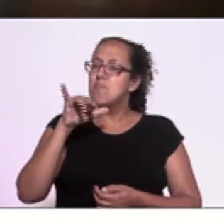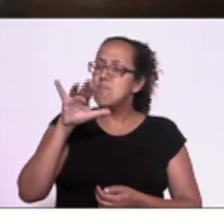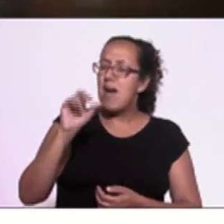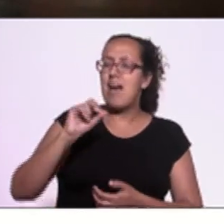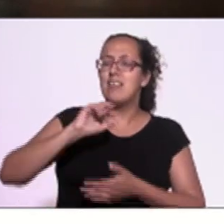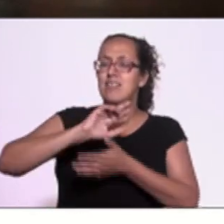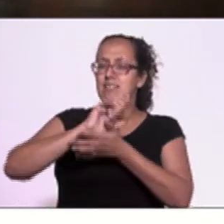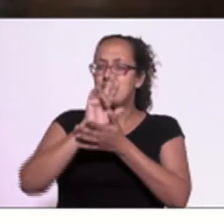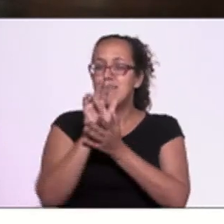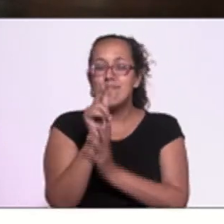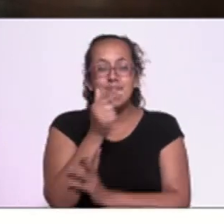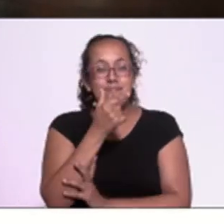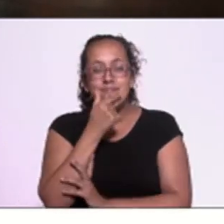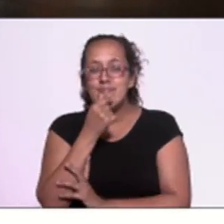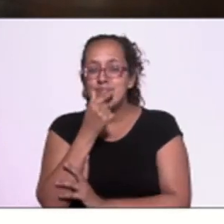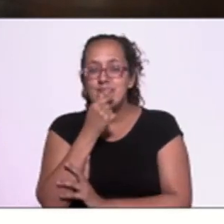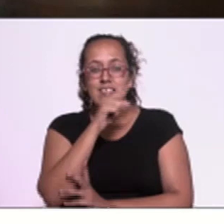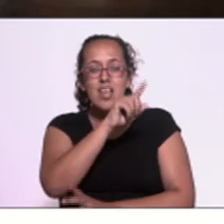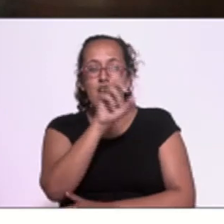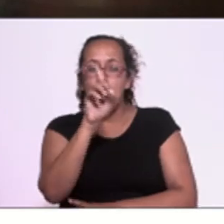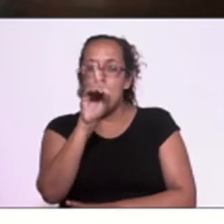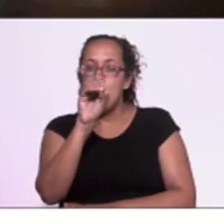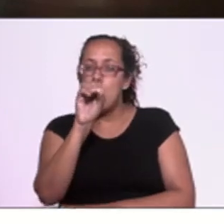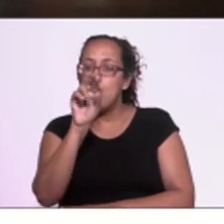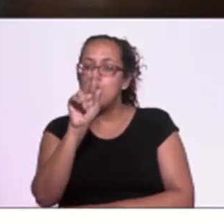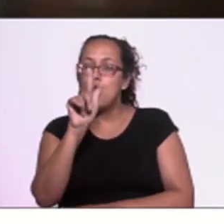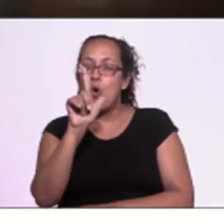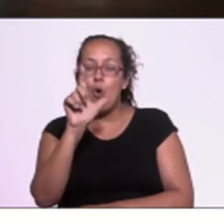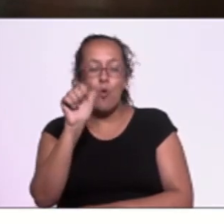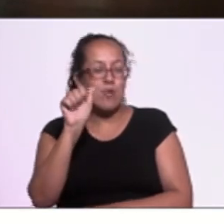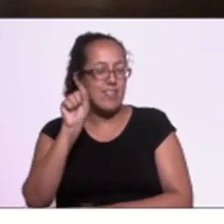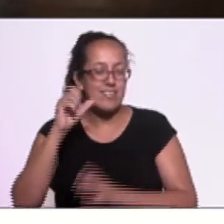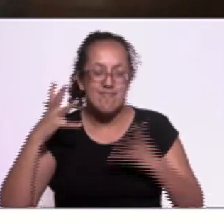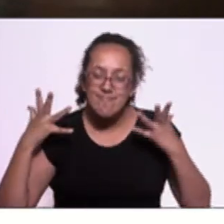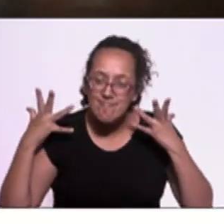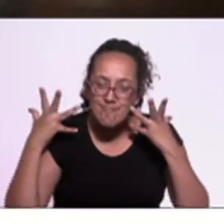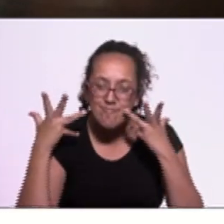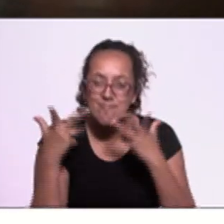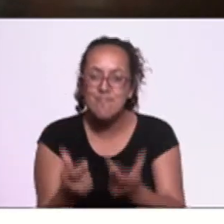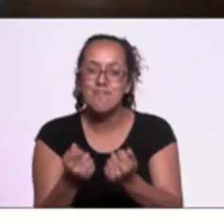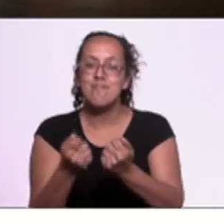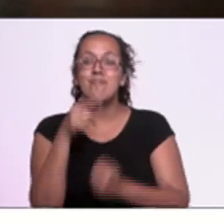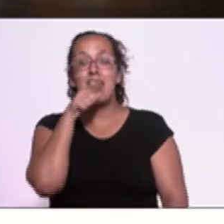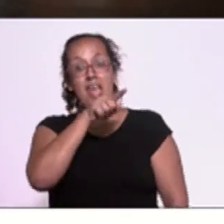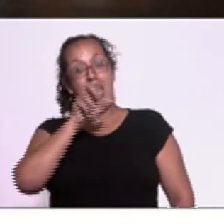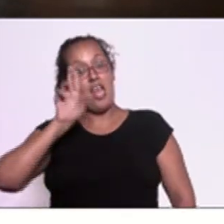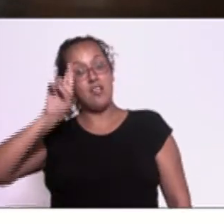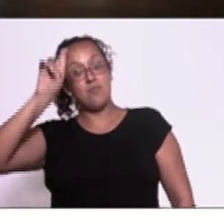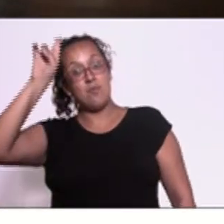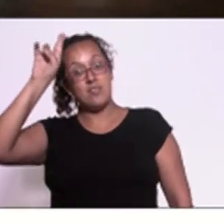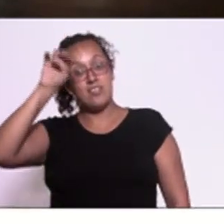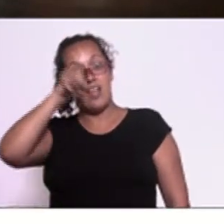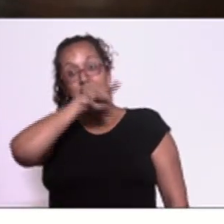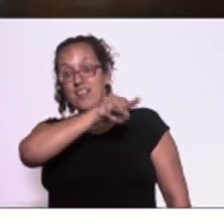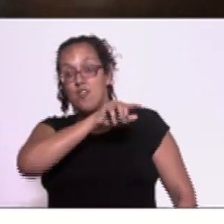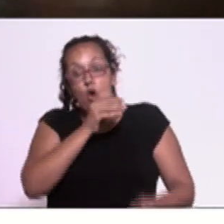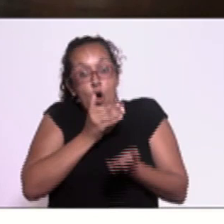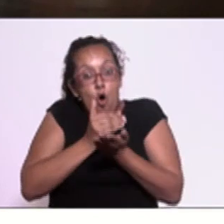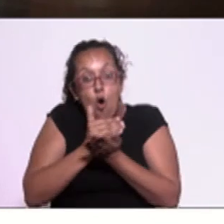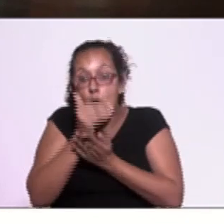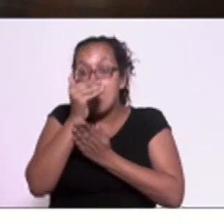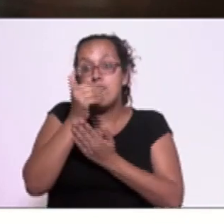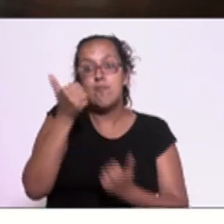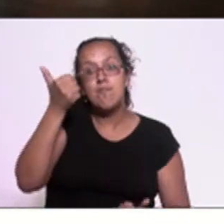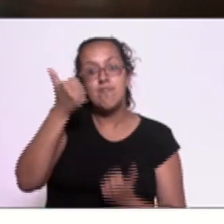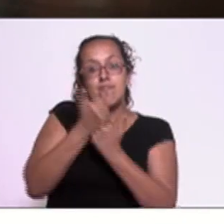ao caríssimo Douglas Libório, que foi o responsável pelo início de toda essa